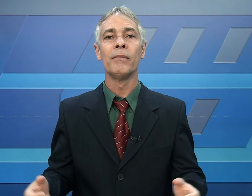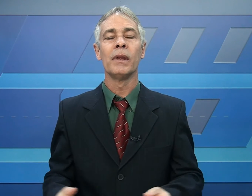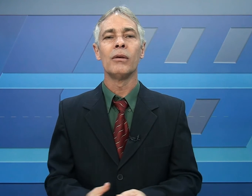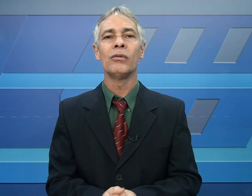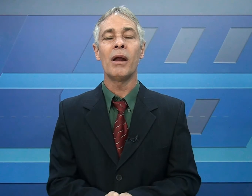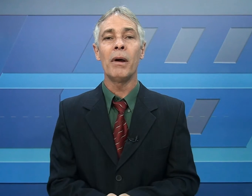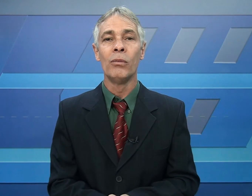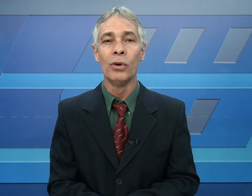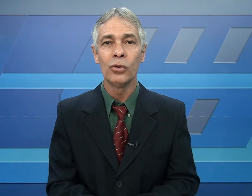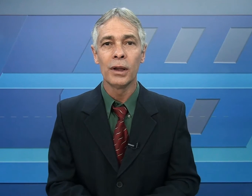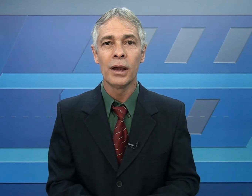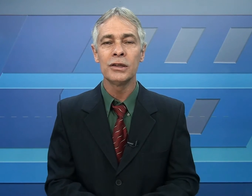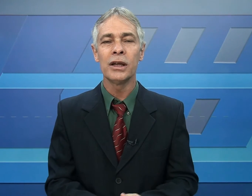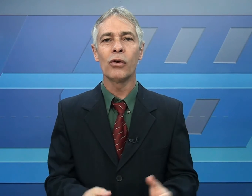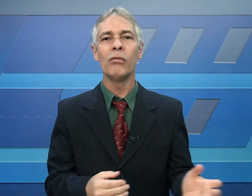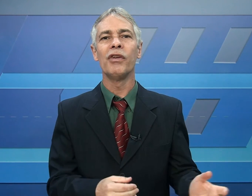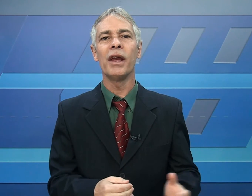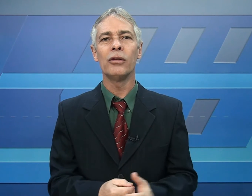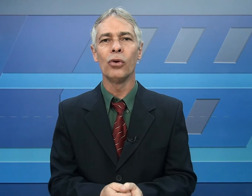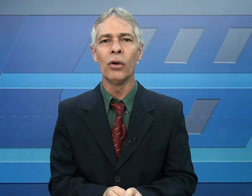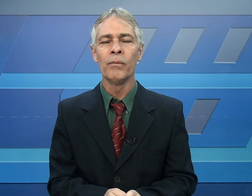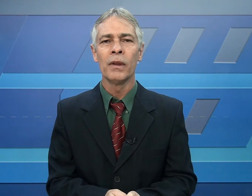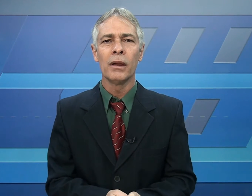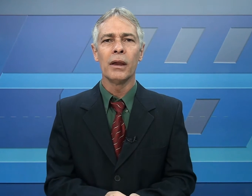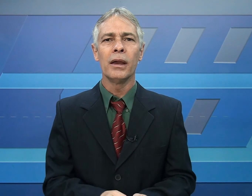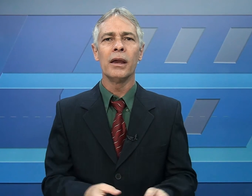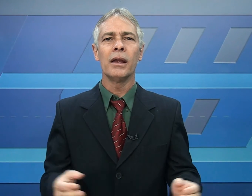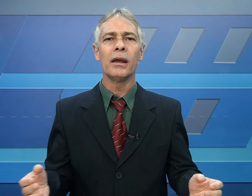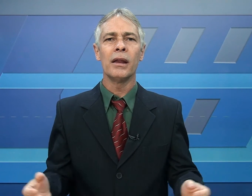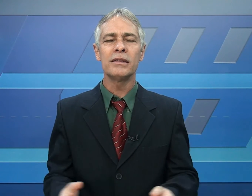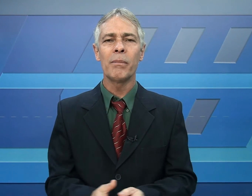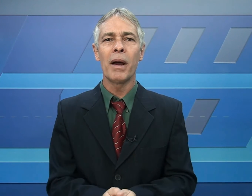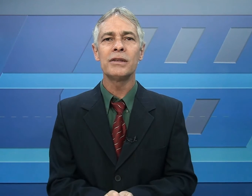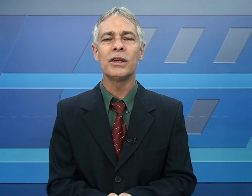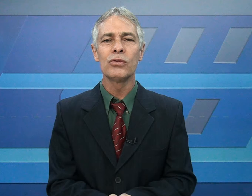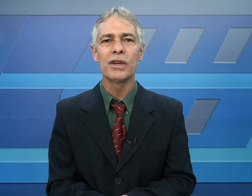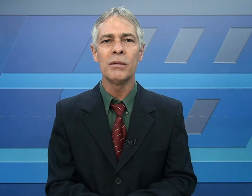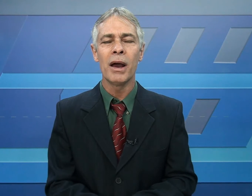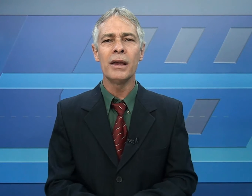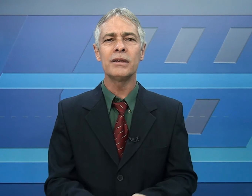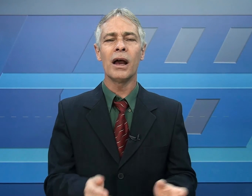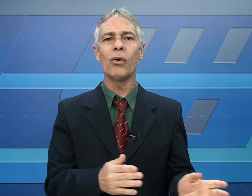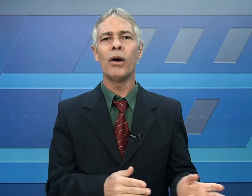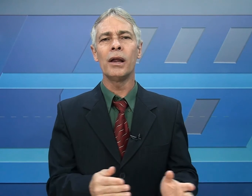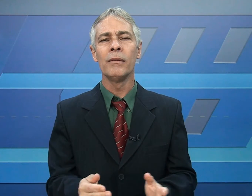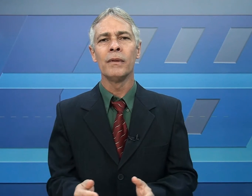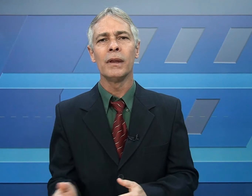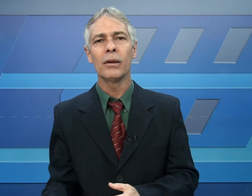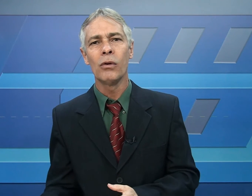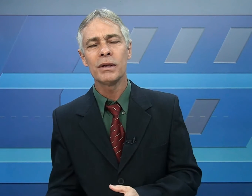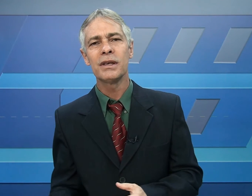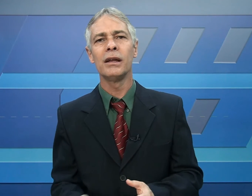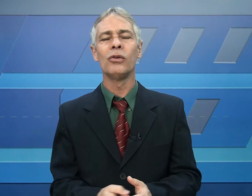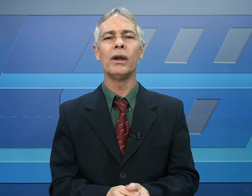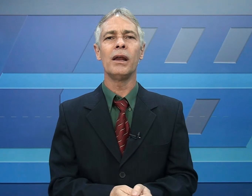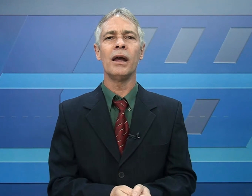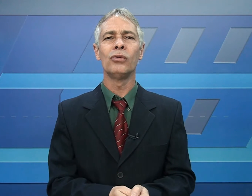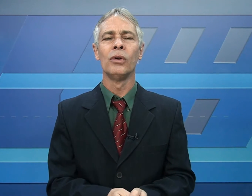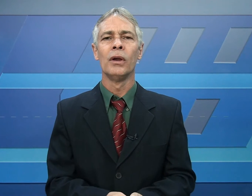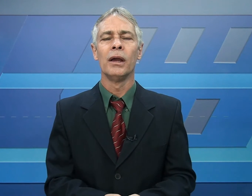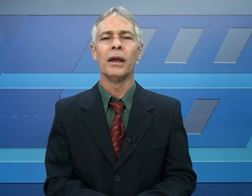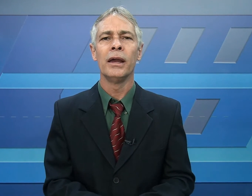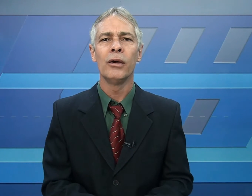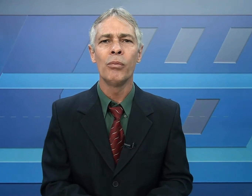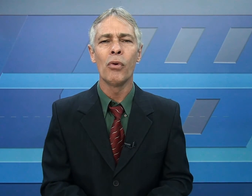fazia um trabalho muito grande, né, como vereador, nessa parte aí dos animais. Agora, com a saída do